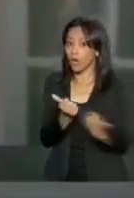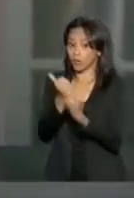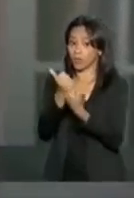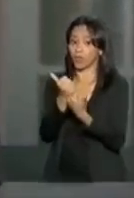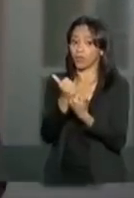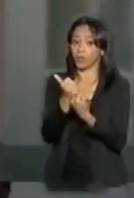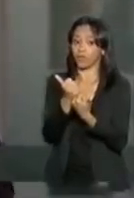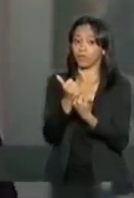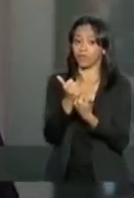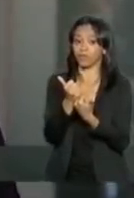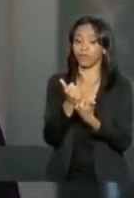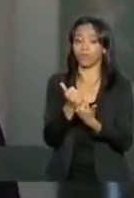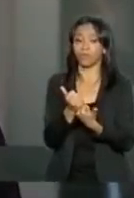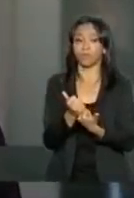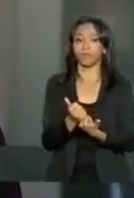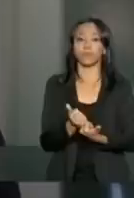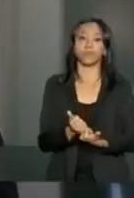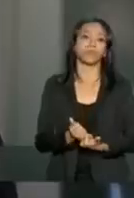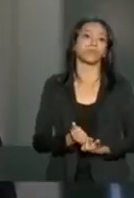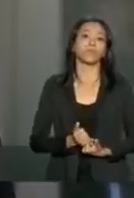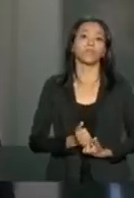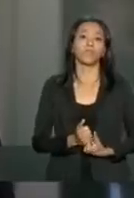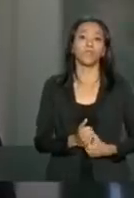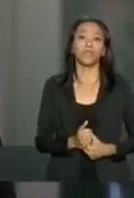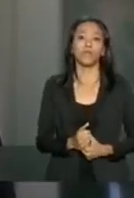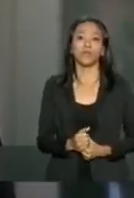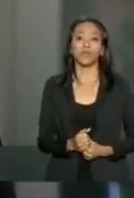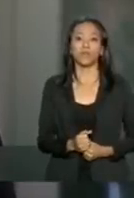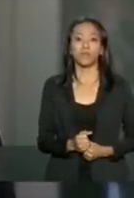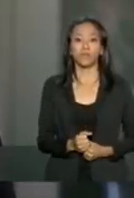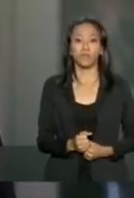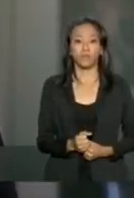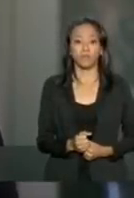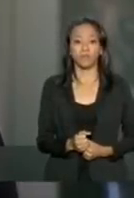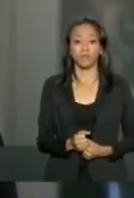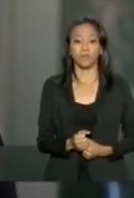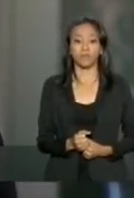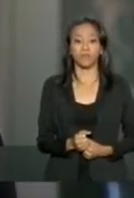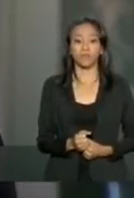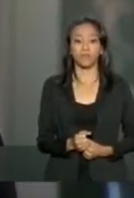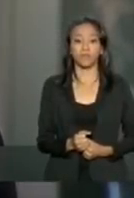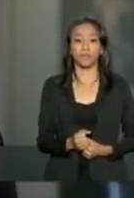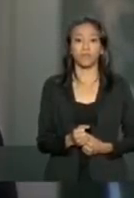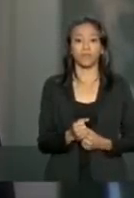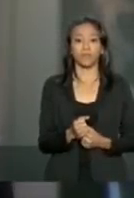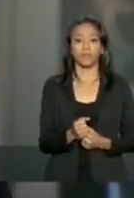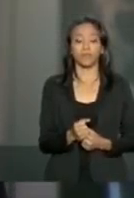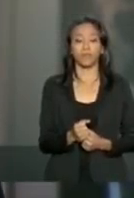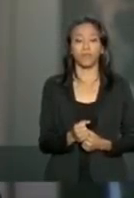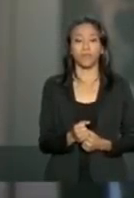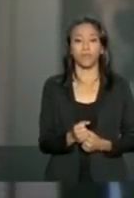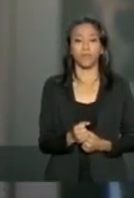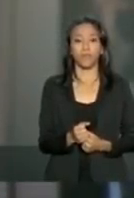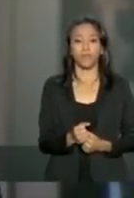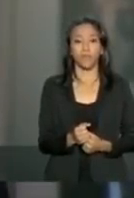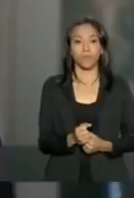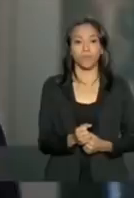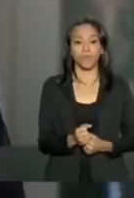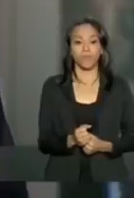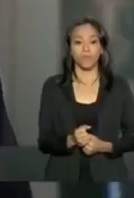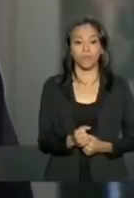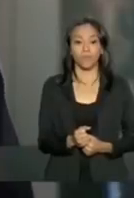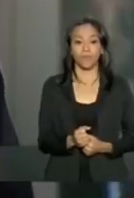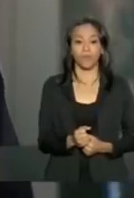discutimos a possibilidade de o Brasil entrar como um grande aliado